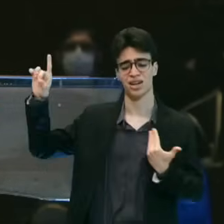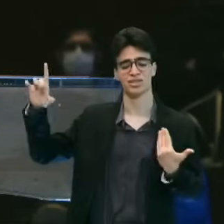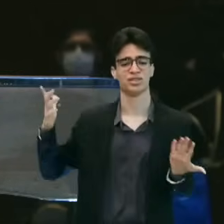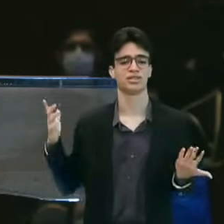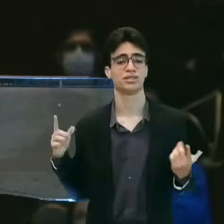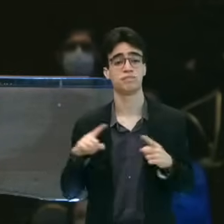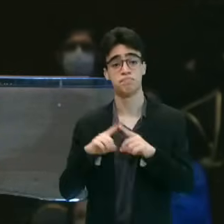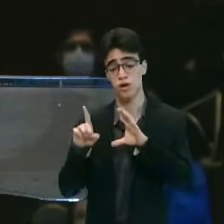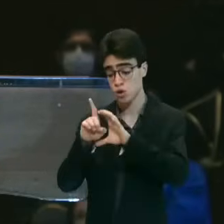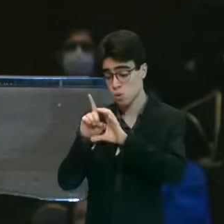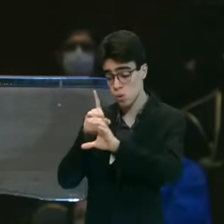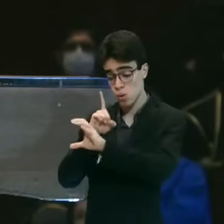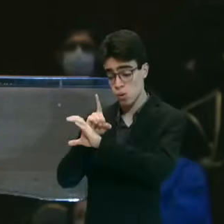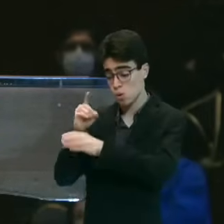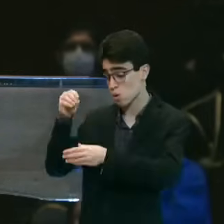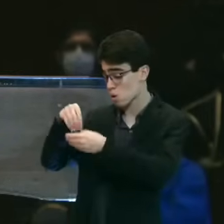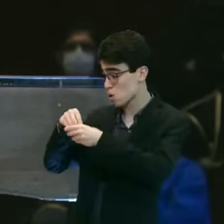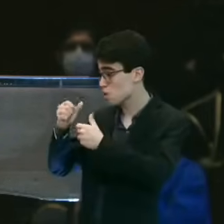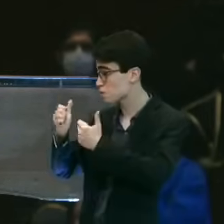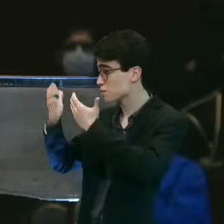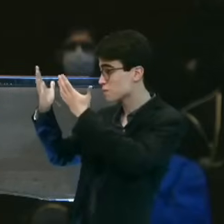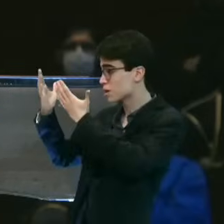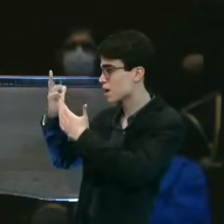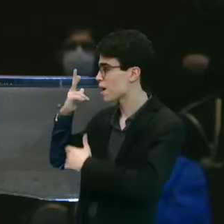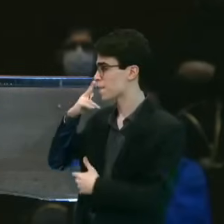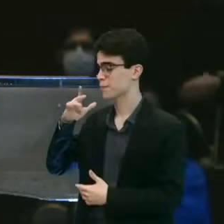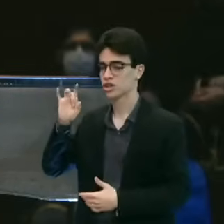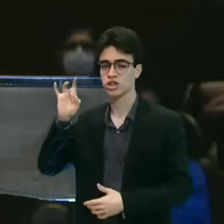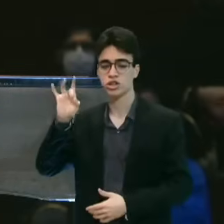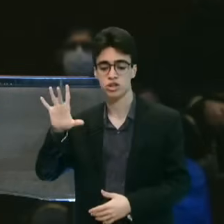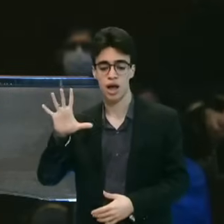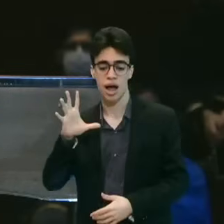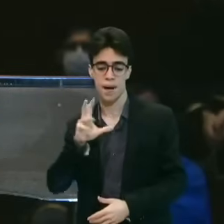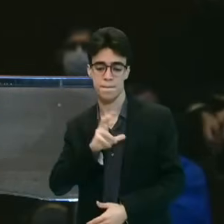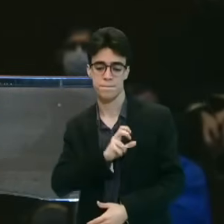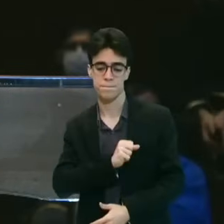o culto não é uma oferenda de amor.